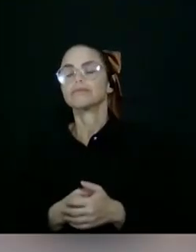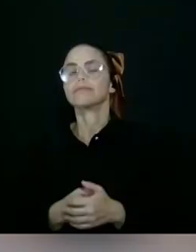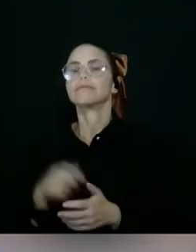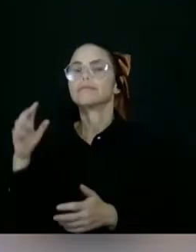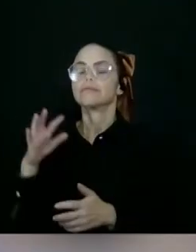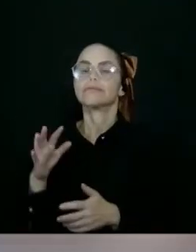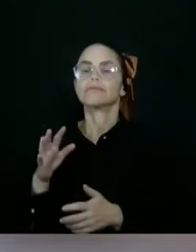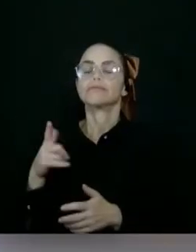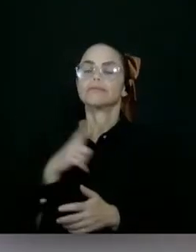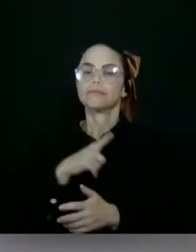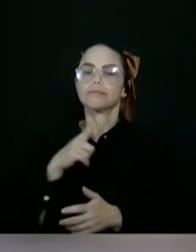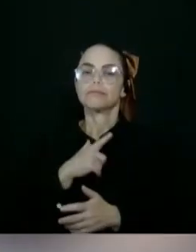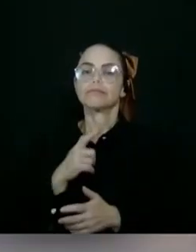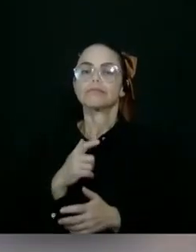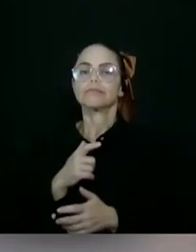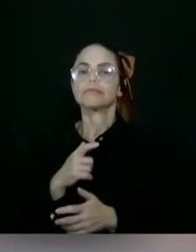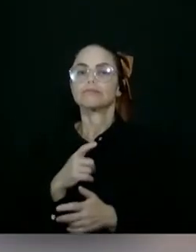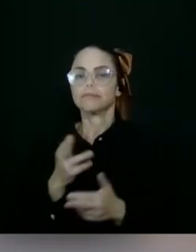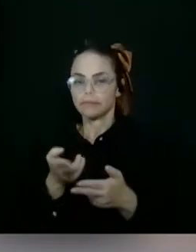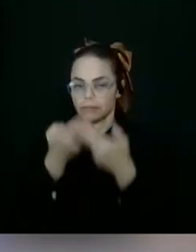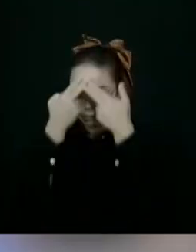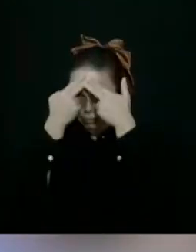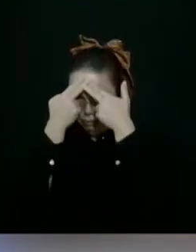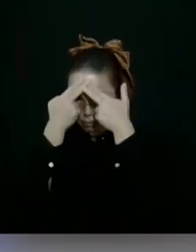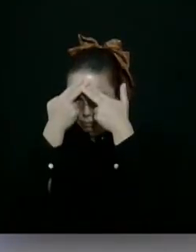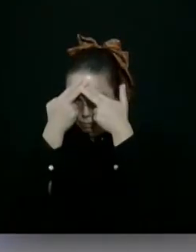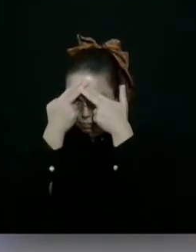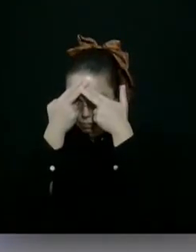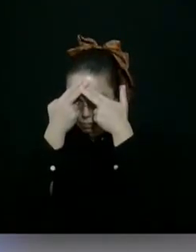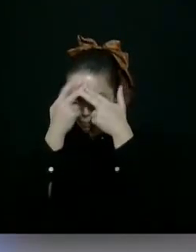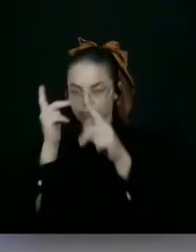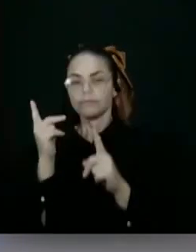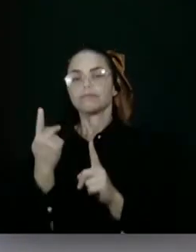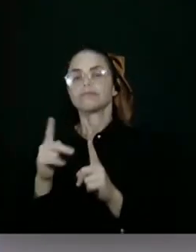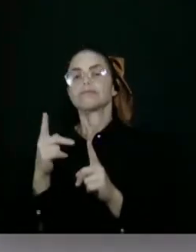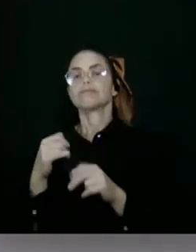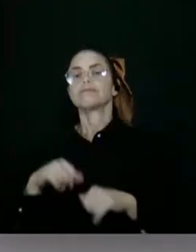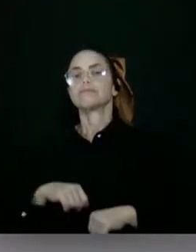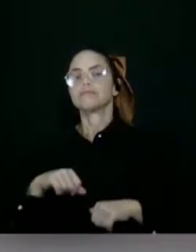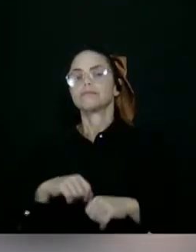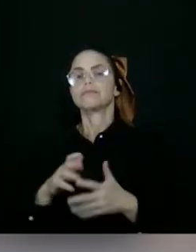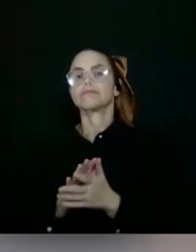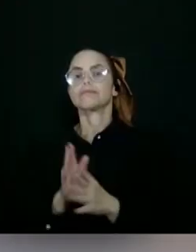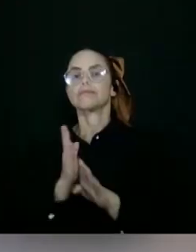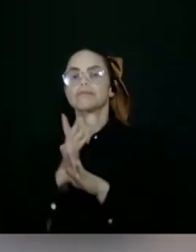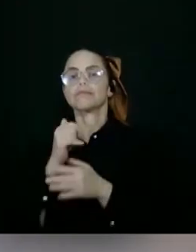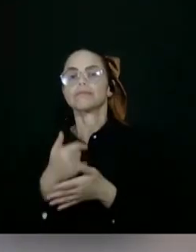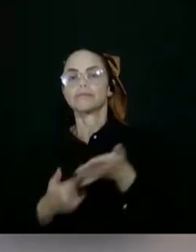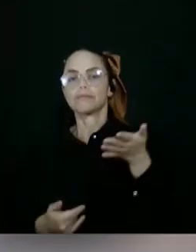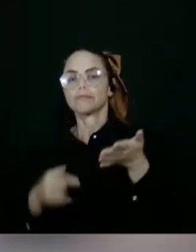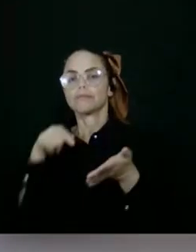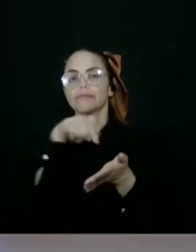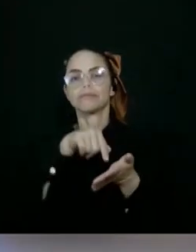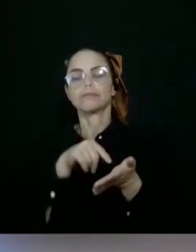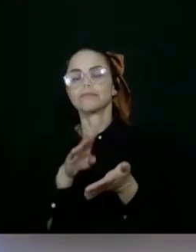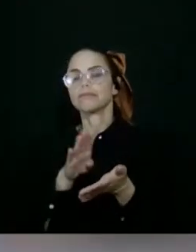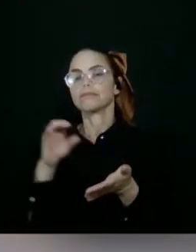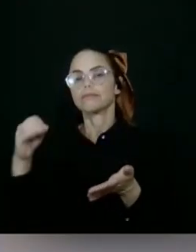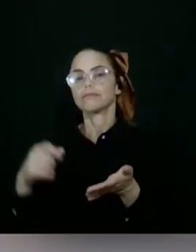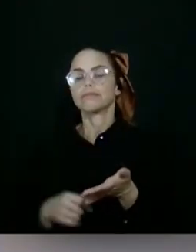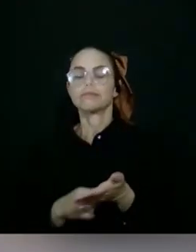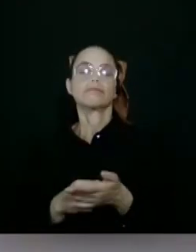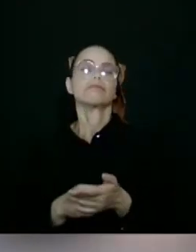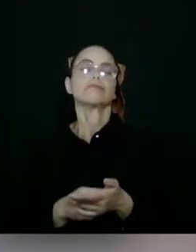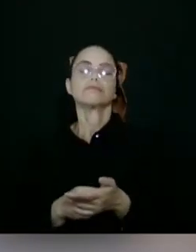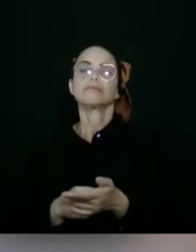em termos de trauma físico nela, para que possa constar dos autos, né, dentro de um boletim de ocorrência. Agora, quando